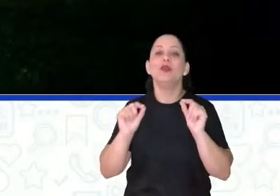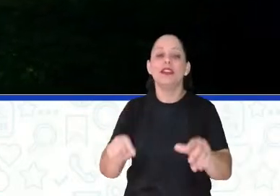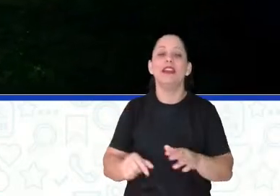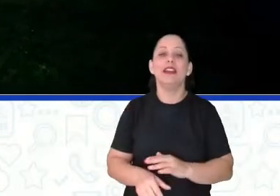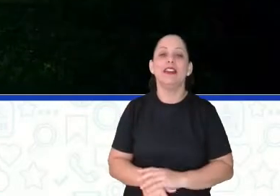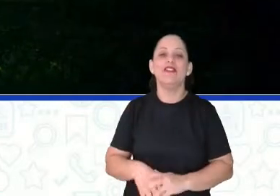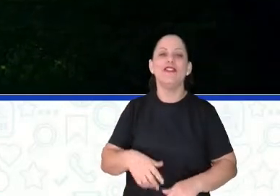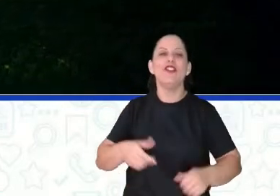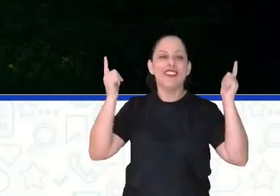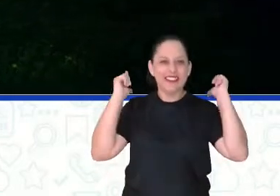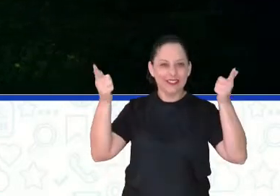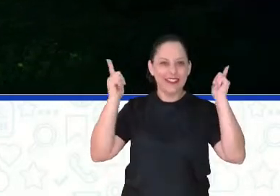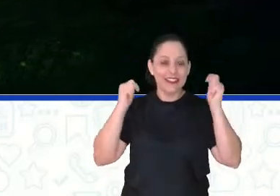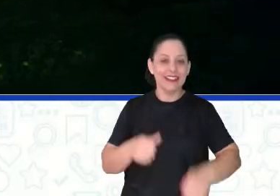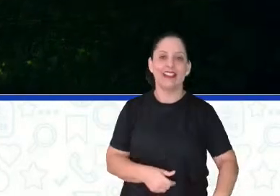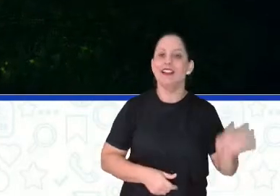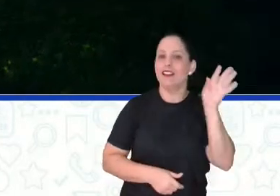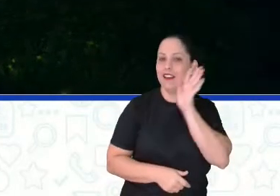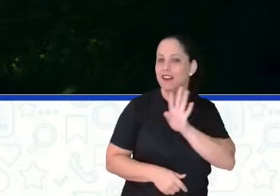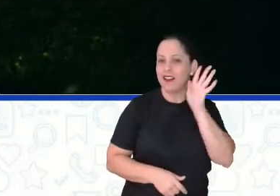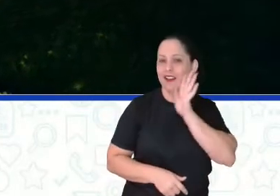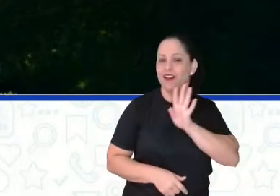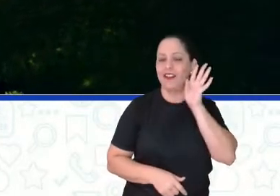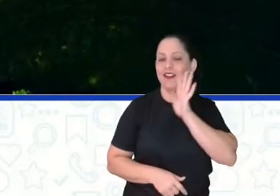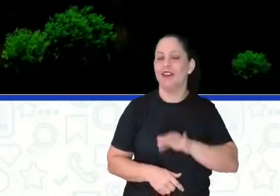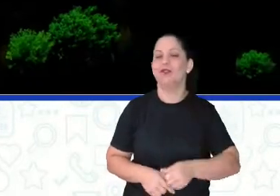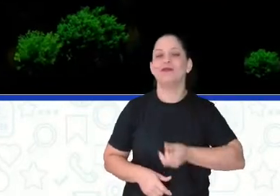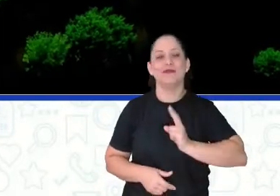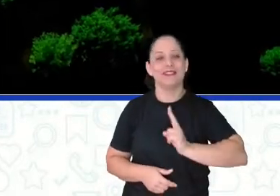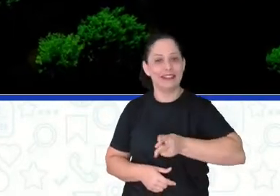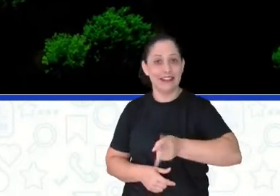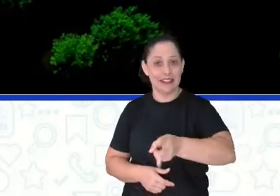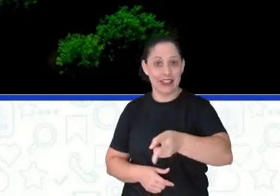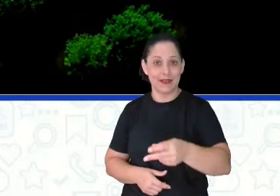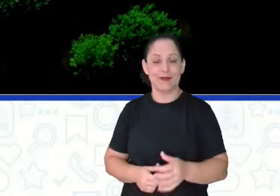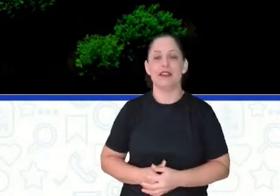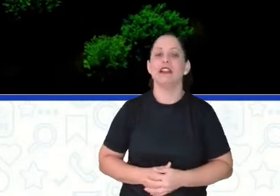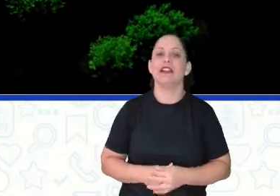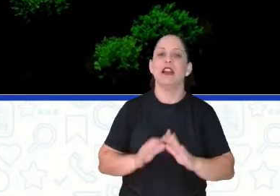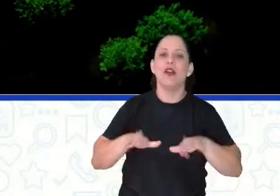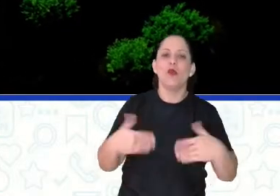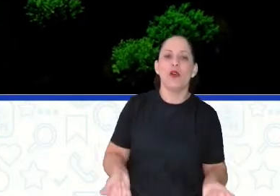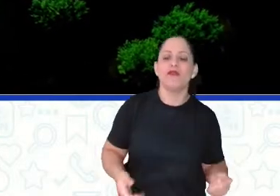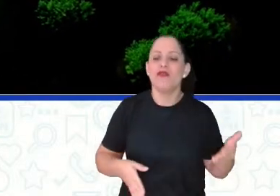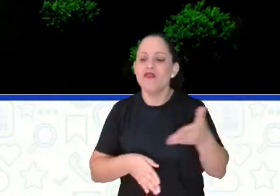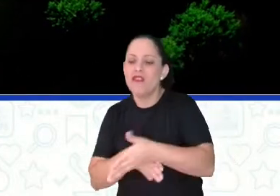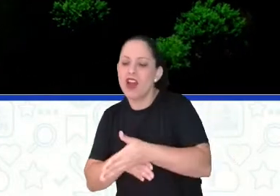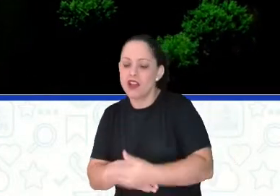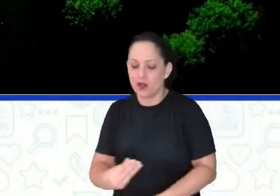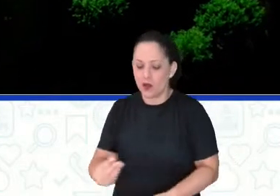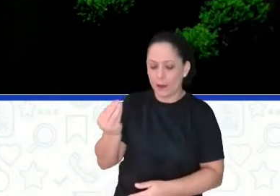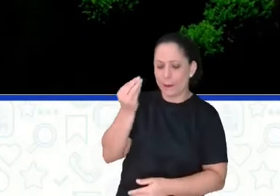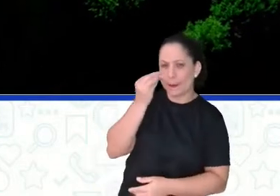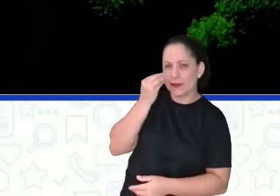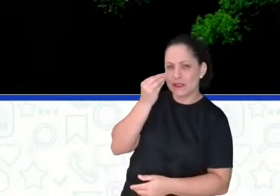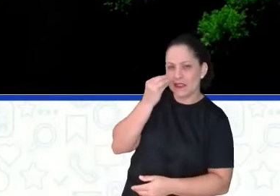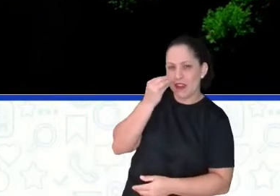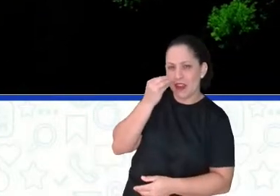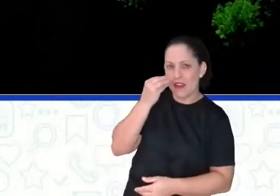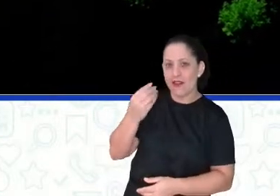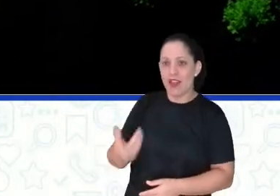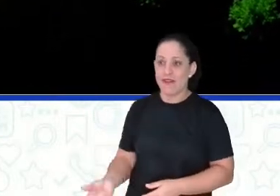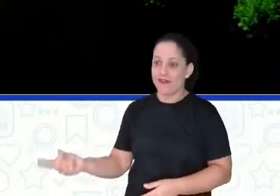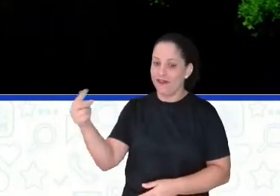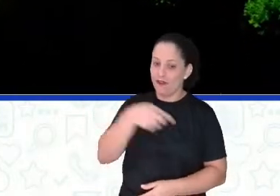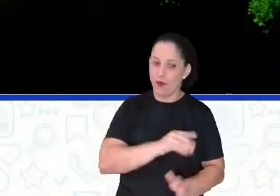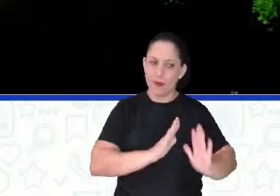é, divertido, que é isso que a gente faz numa aula de campo. A gente observa e na aula, na volta à